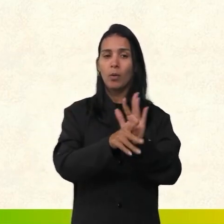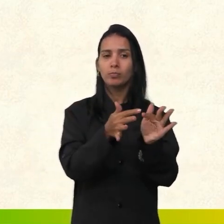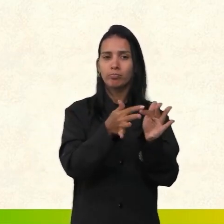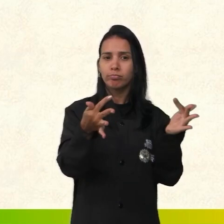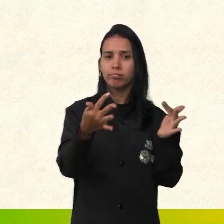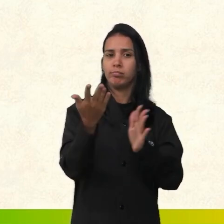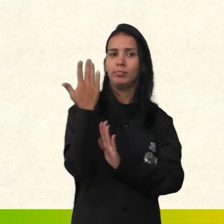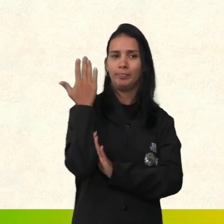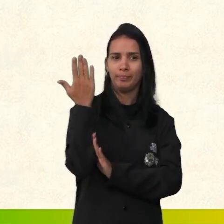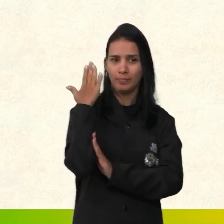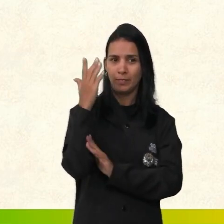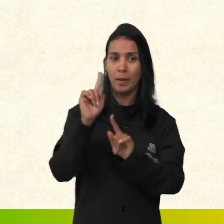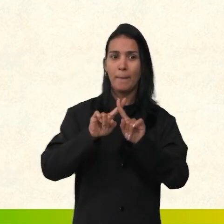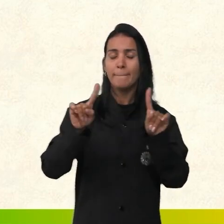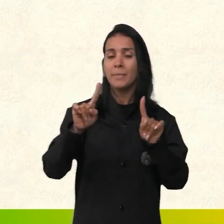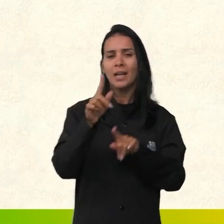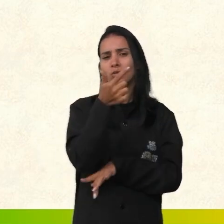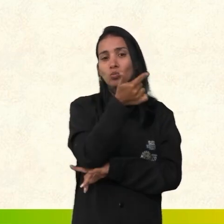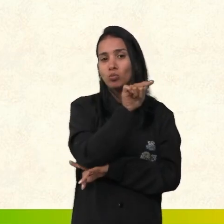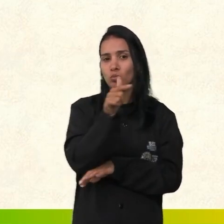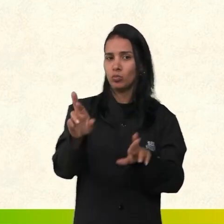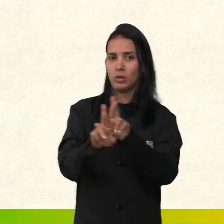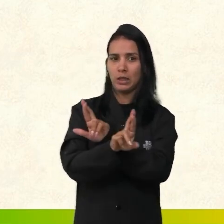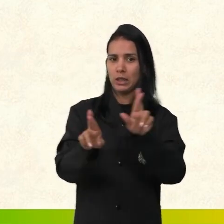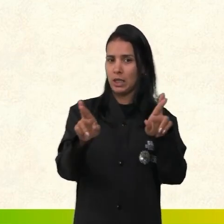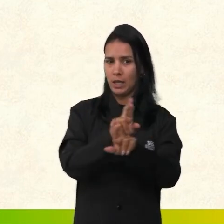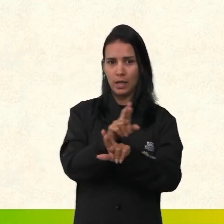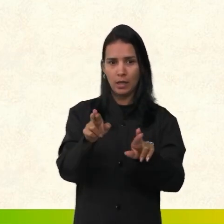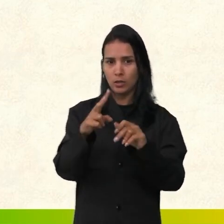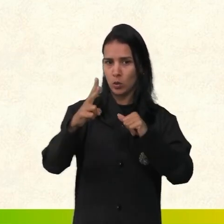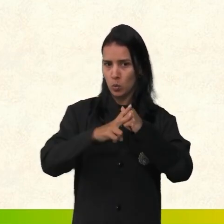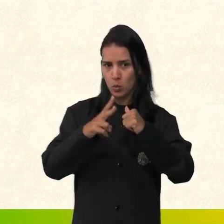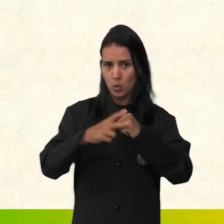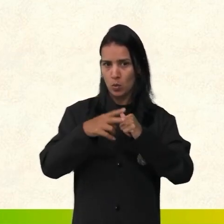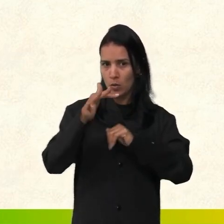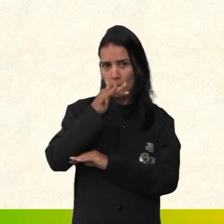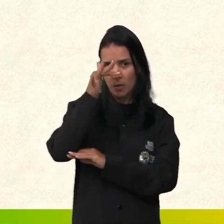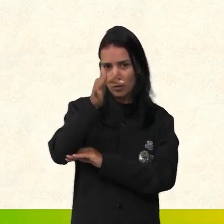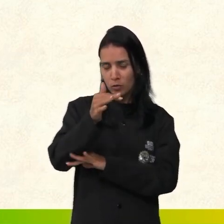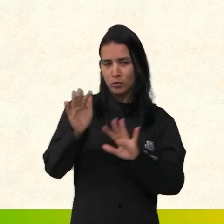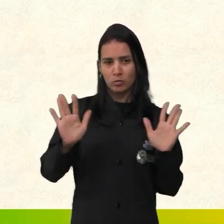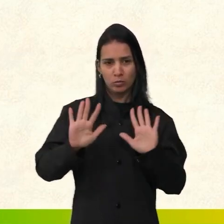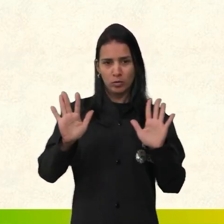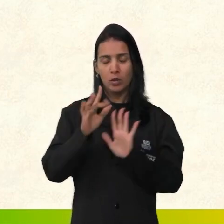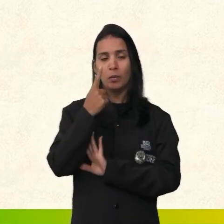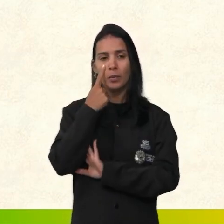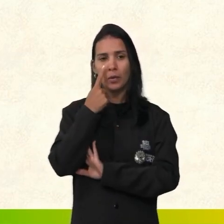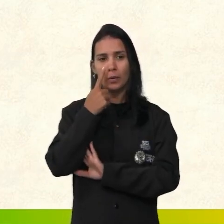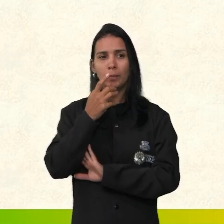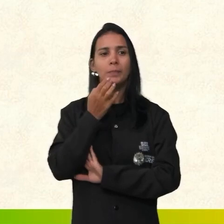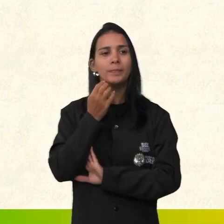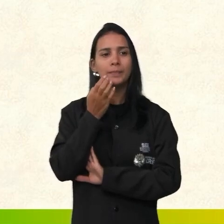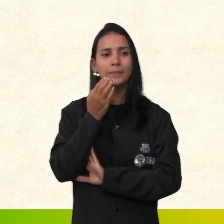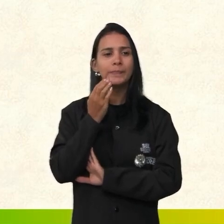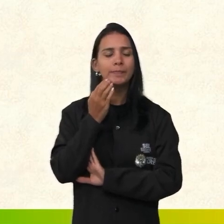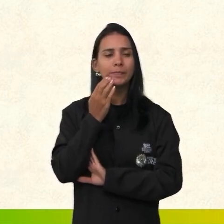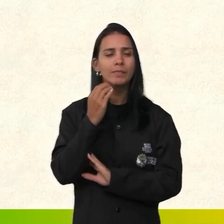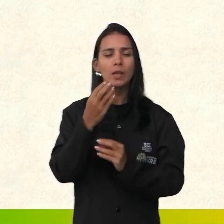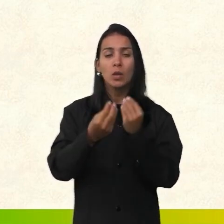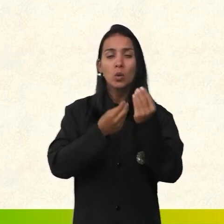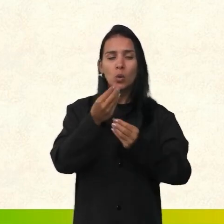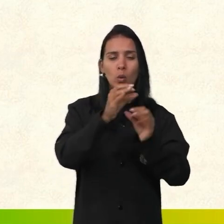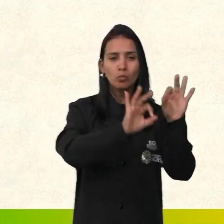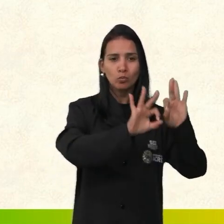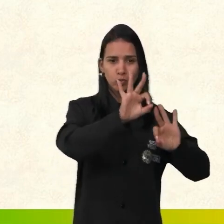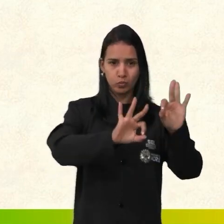past. Essa formação não tem qualquer semelhança com o infinitivo do verbo. Então, como que nós vamos formular